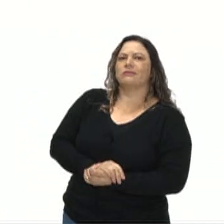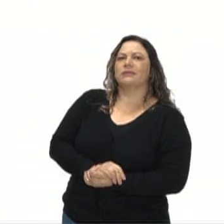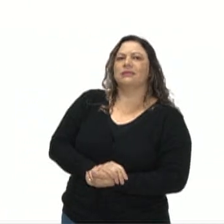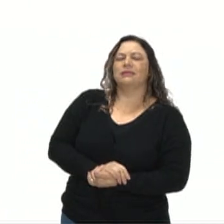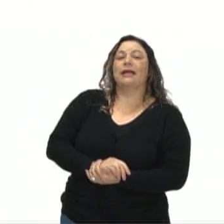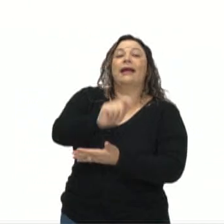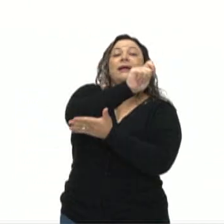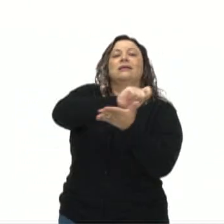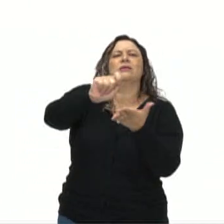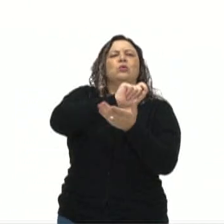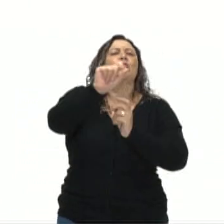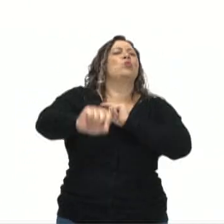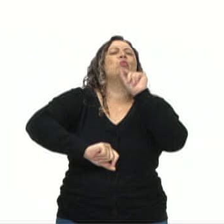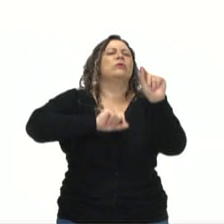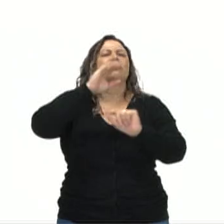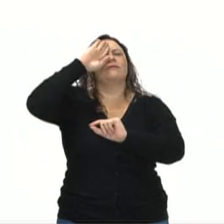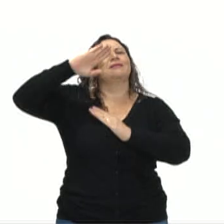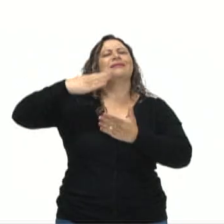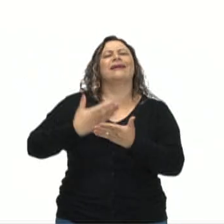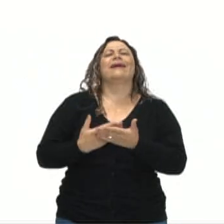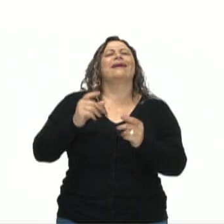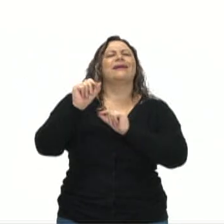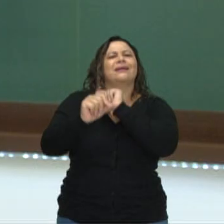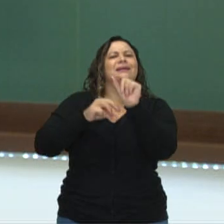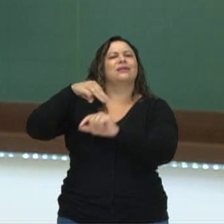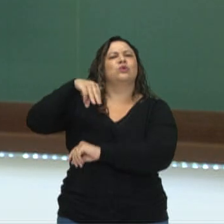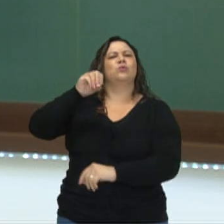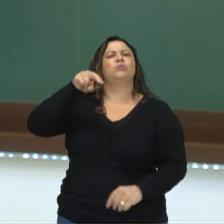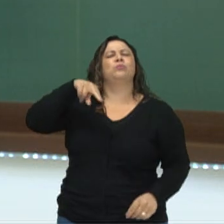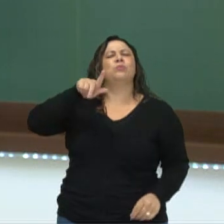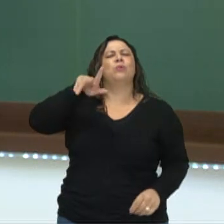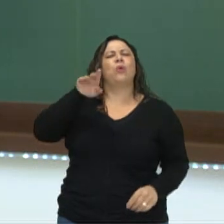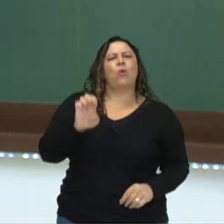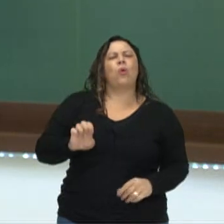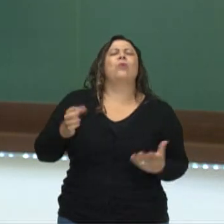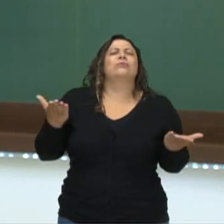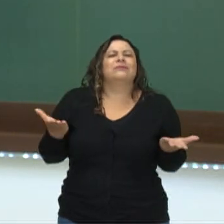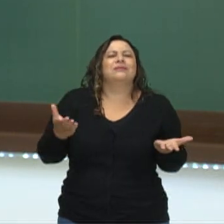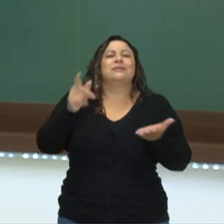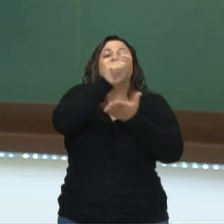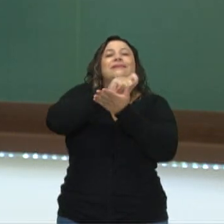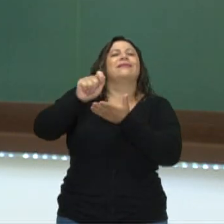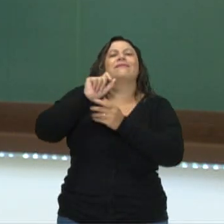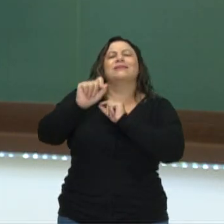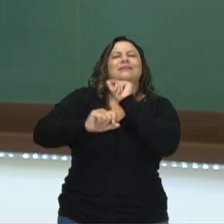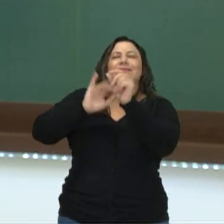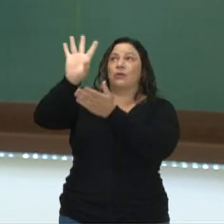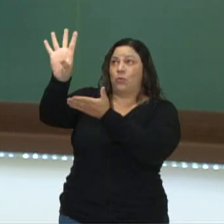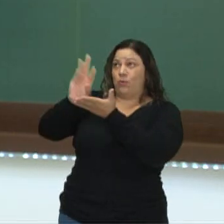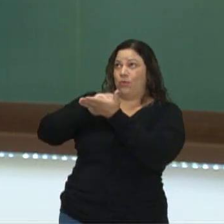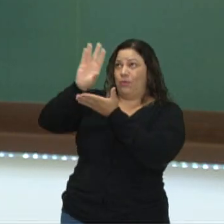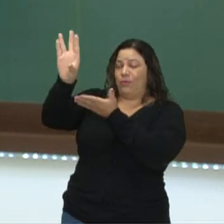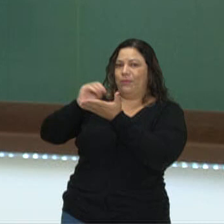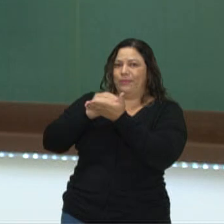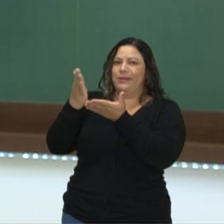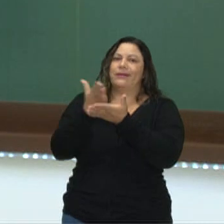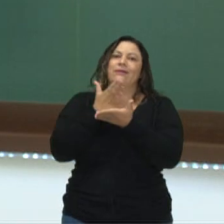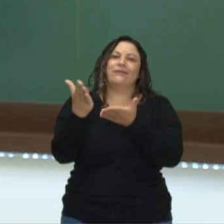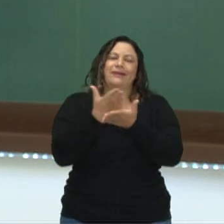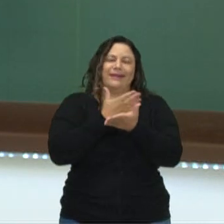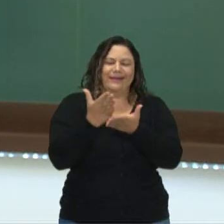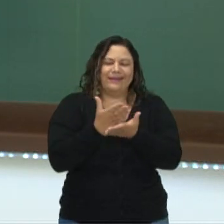Escreva o que você acredita que os monges estejam fazendo. Copie então essa questão no caderno de